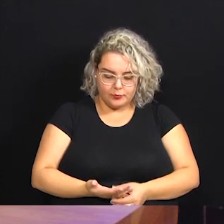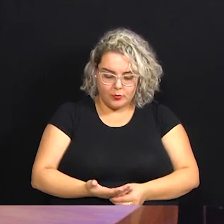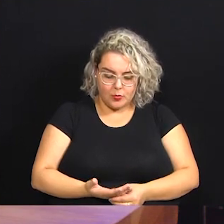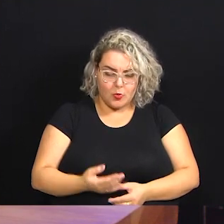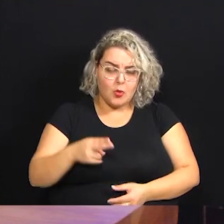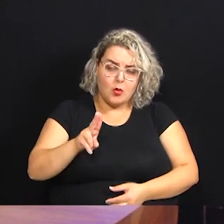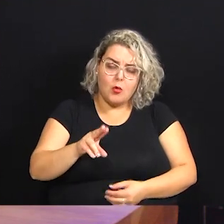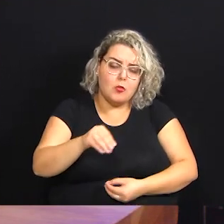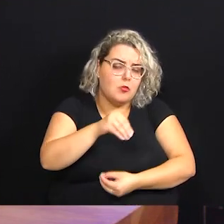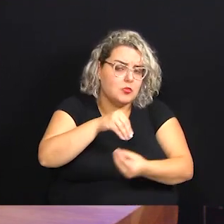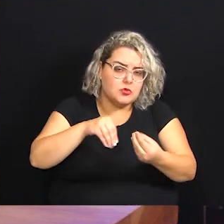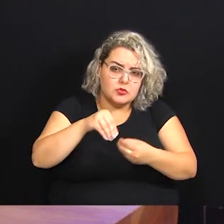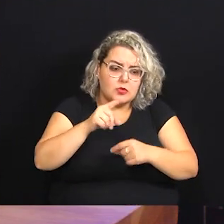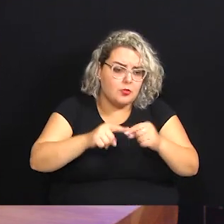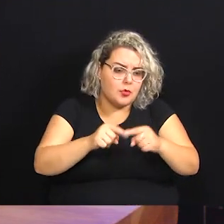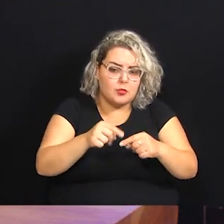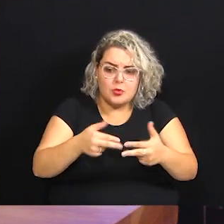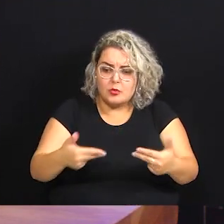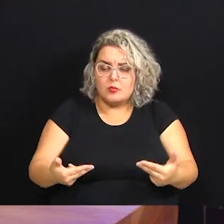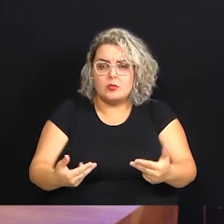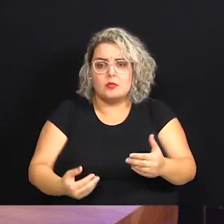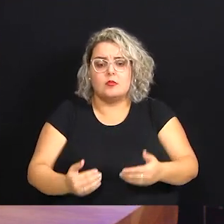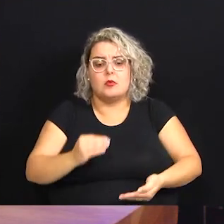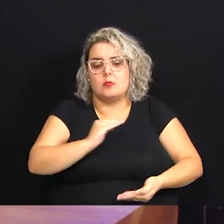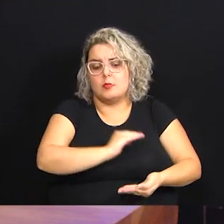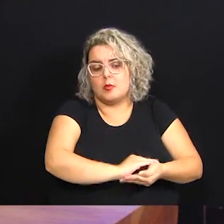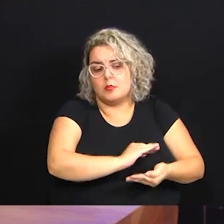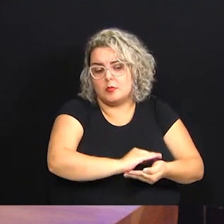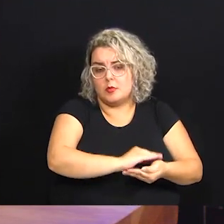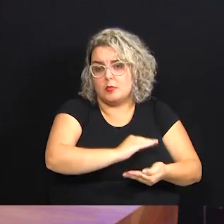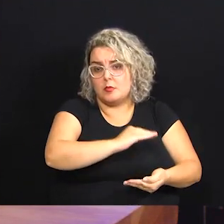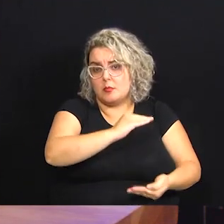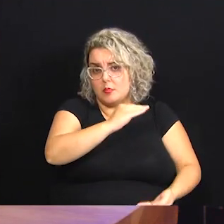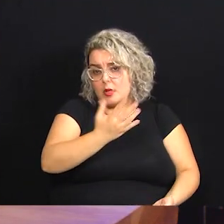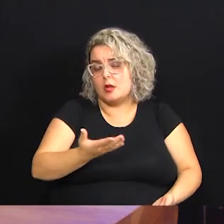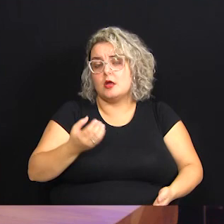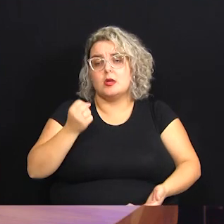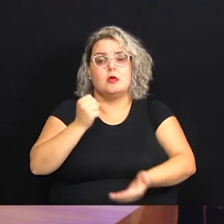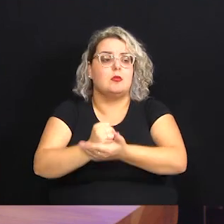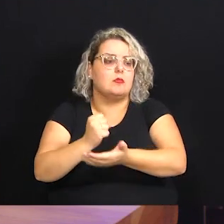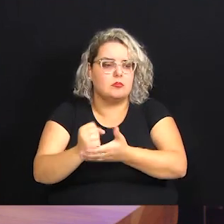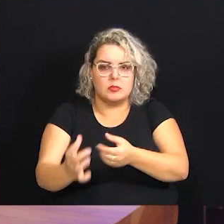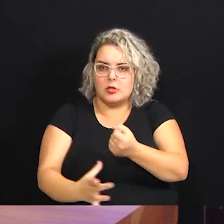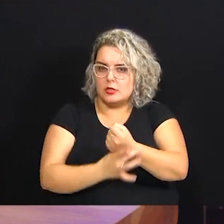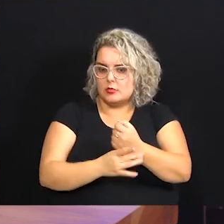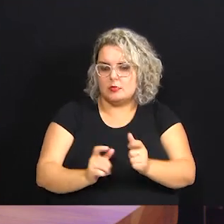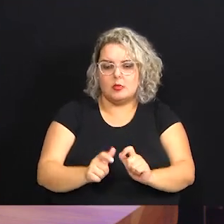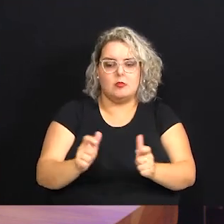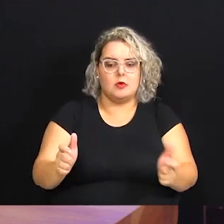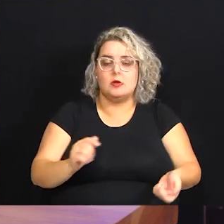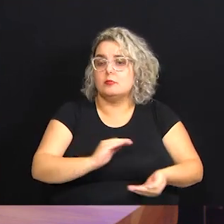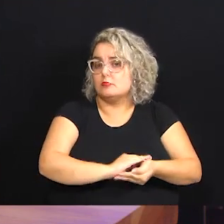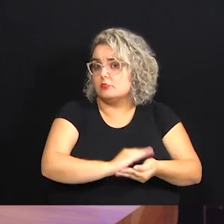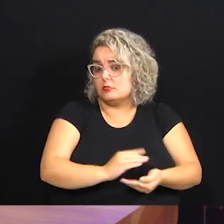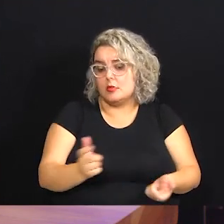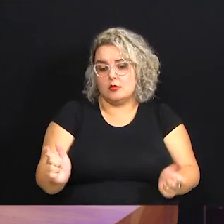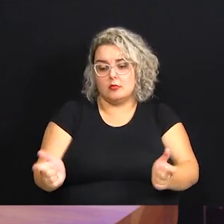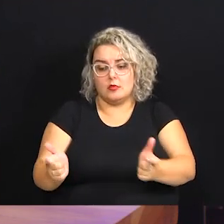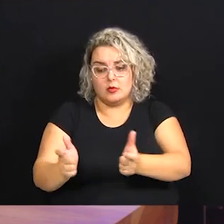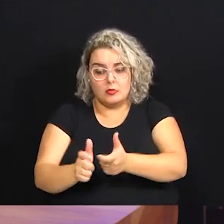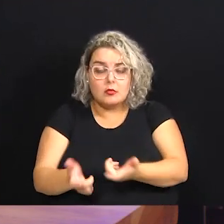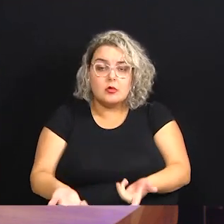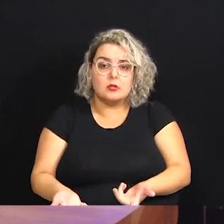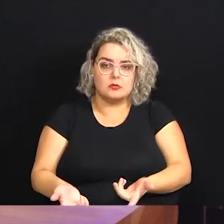posso misturar produtos também, eu vou formando uma poupança e vou contratando um seguro. À medida que eu vou aumentando a poupança, eu vou